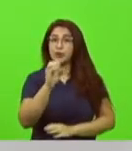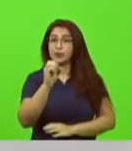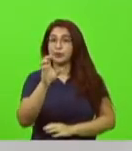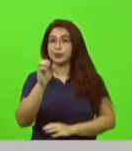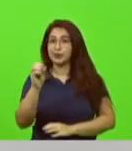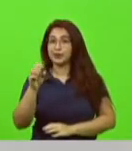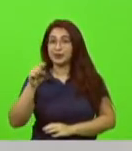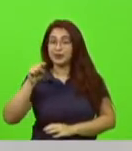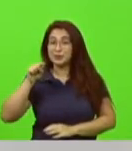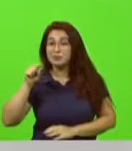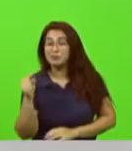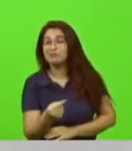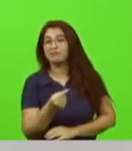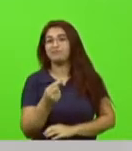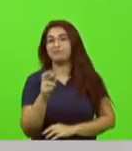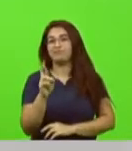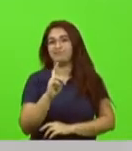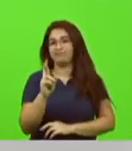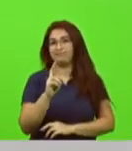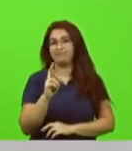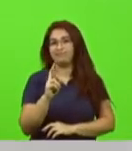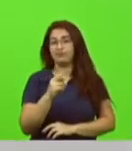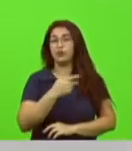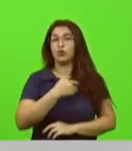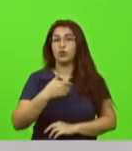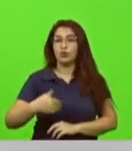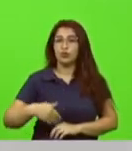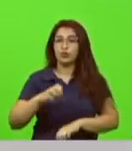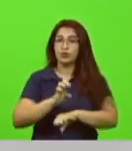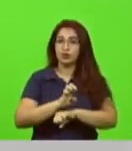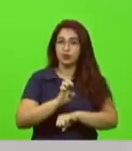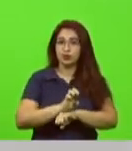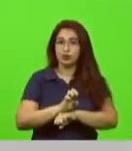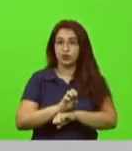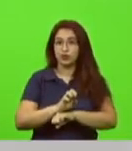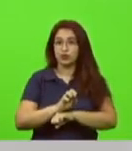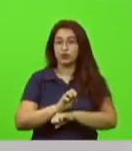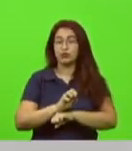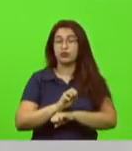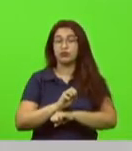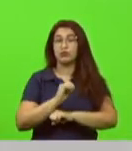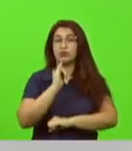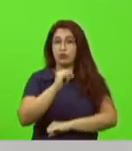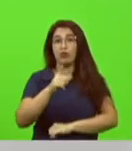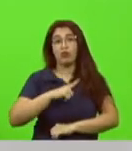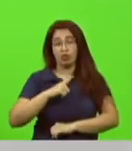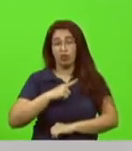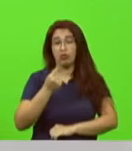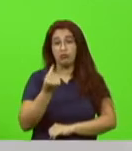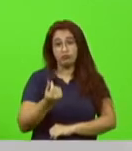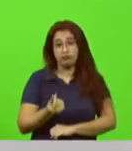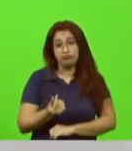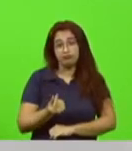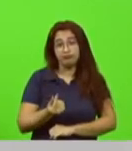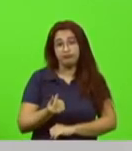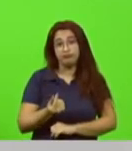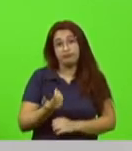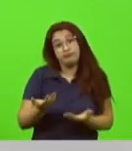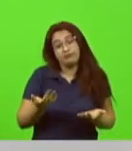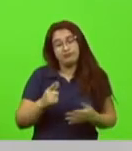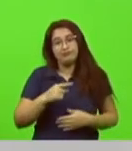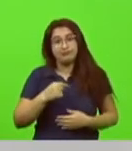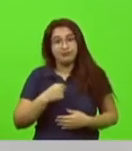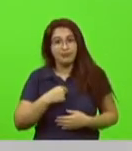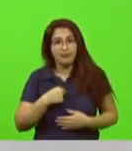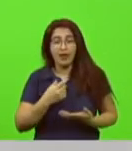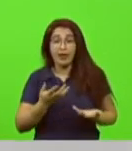disse o secretário que o governo do Estado tem esse dinheiro em caixa para fazer esse investimento lá, deputado. Eu